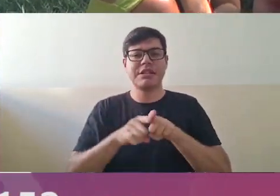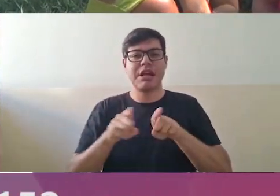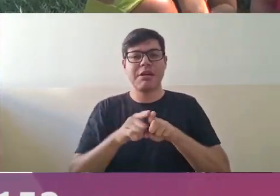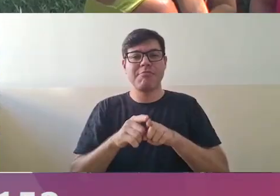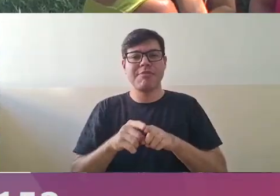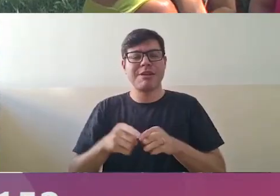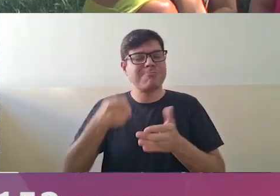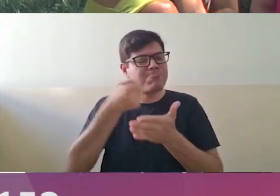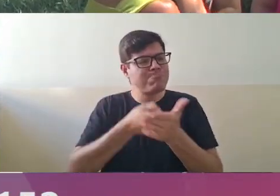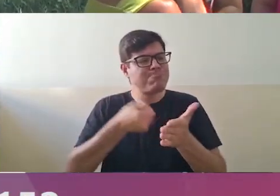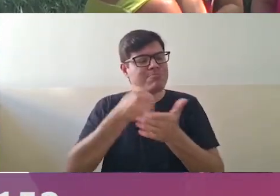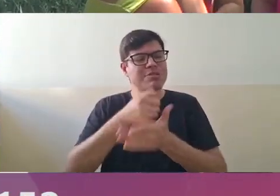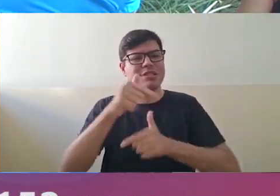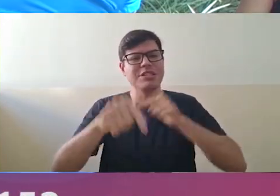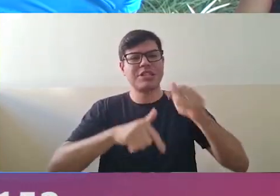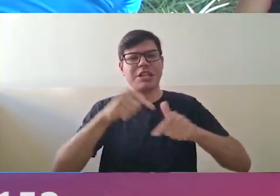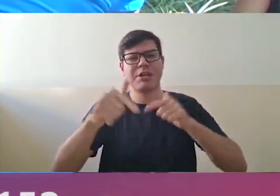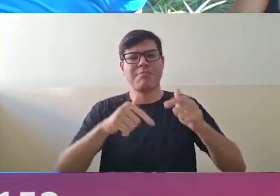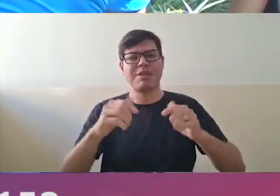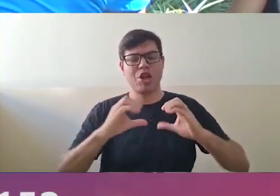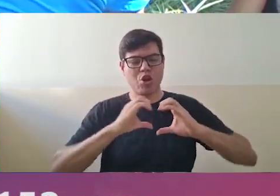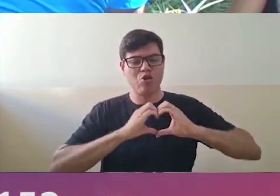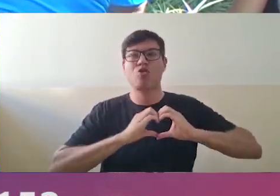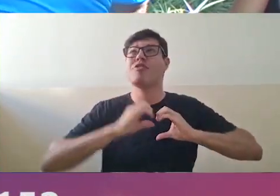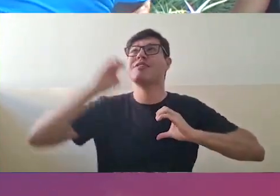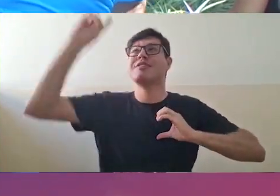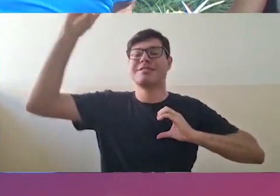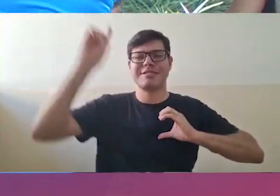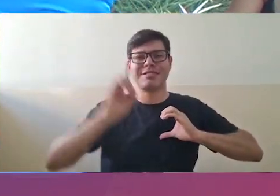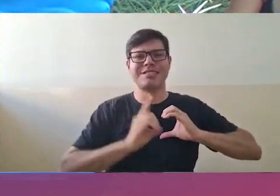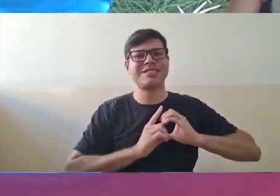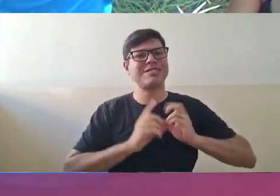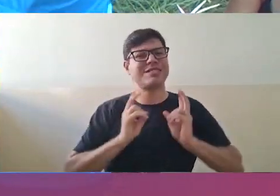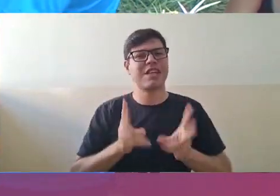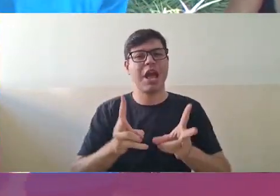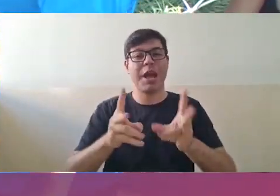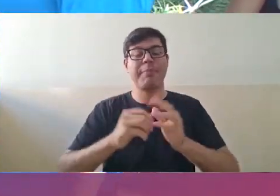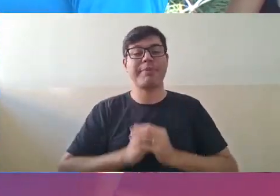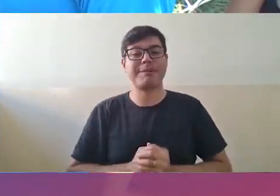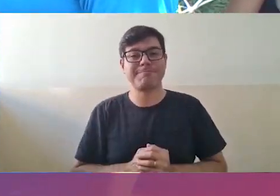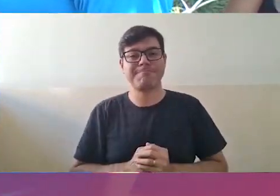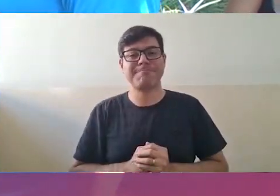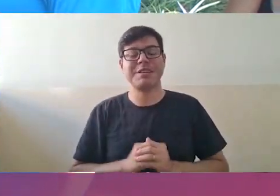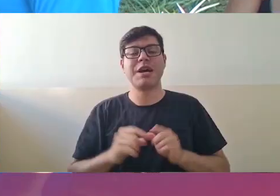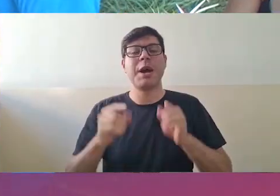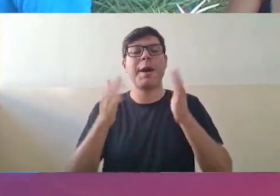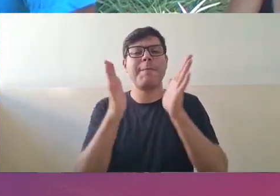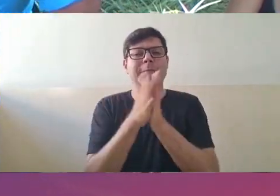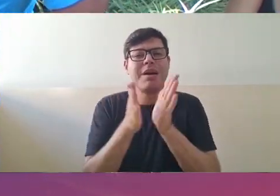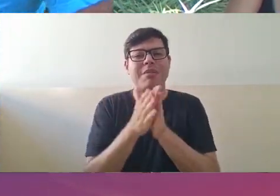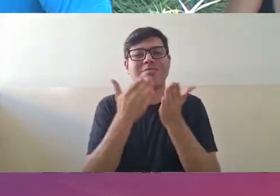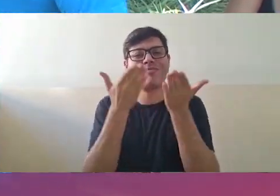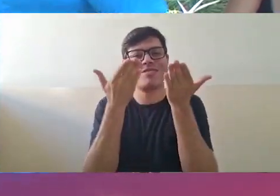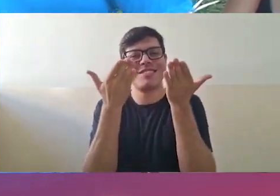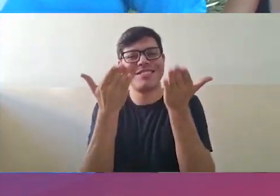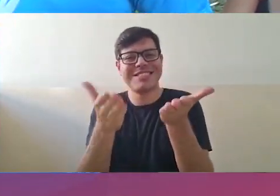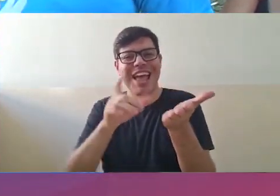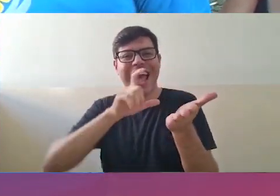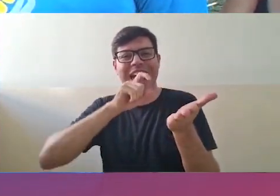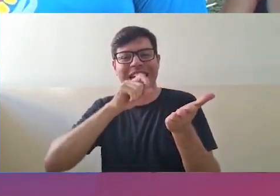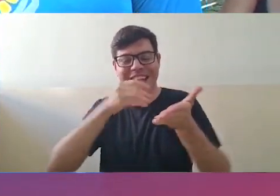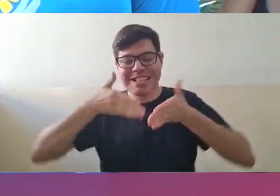Araras, parabéns a você, ararense. Nascida e criada, né, criei meus filhos na cidade, amo Araras,